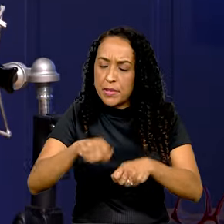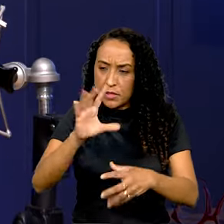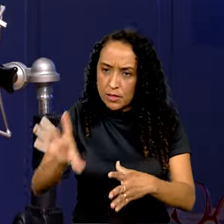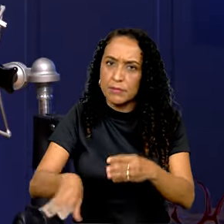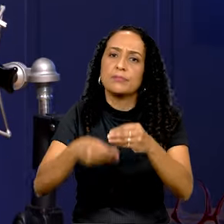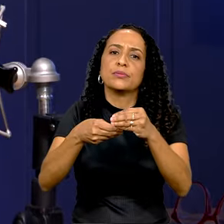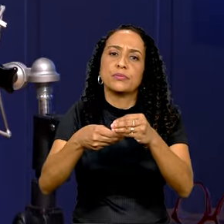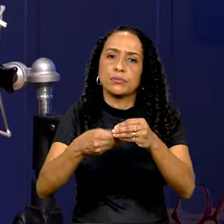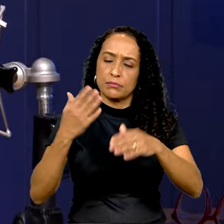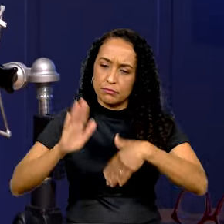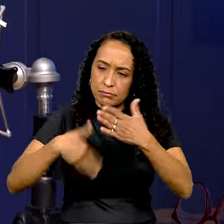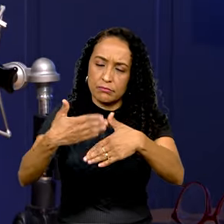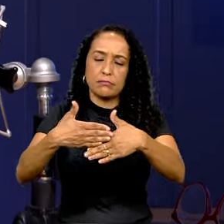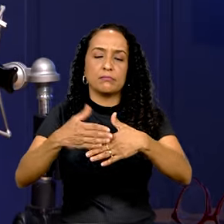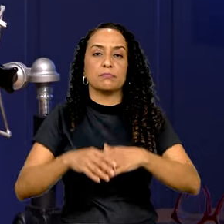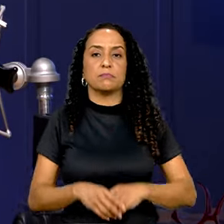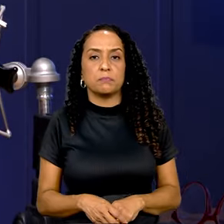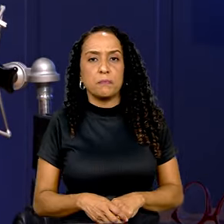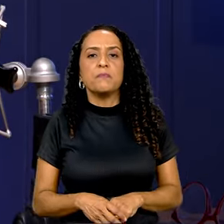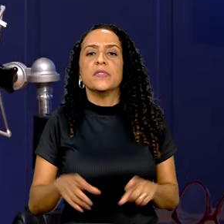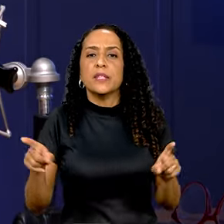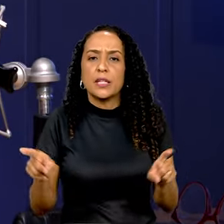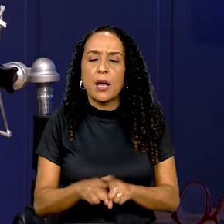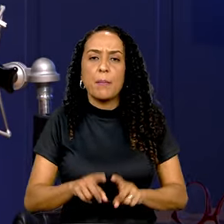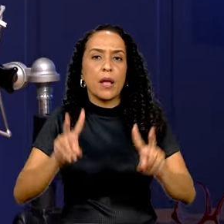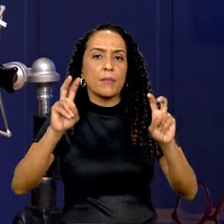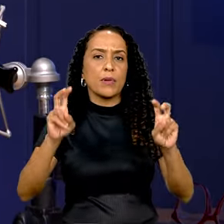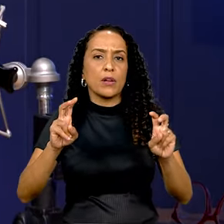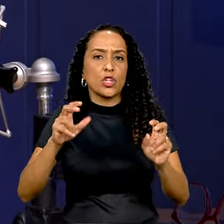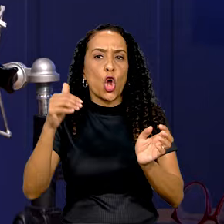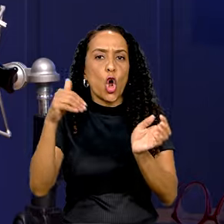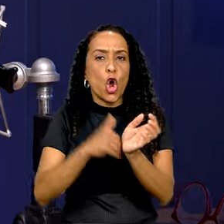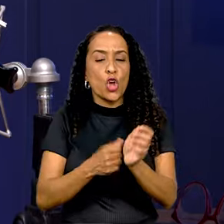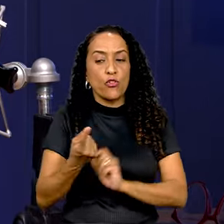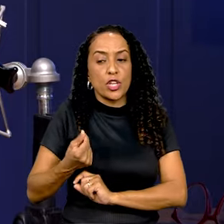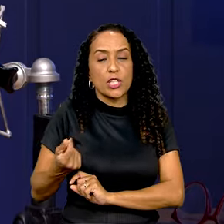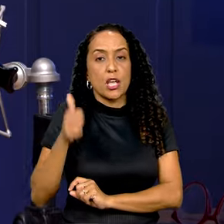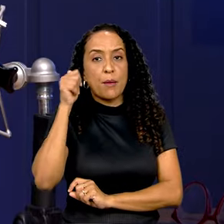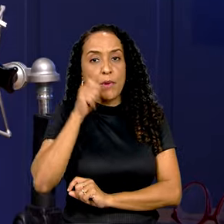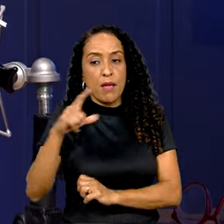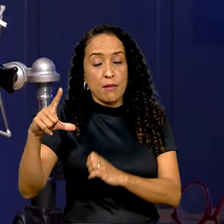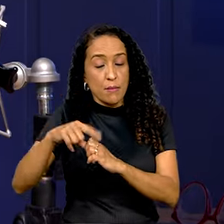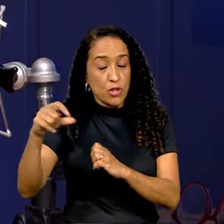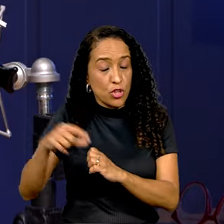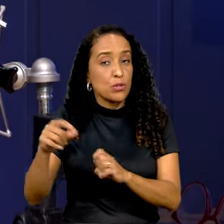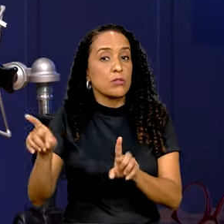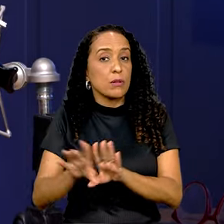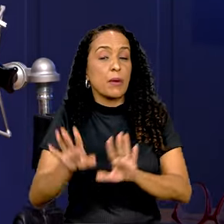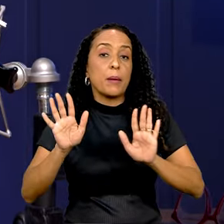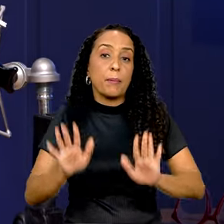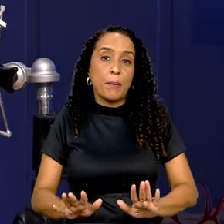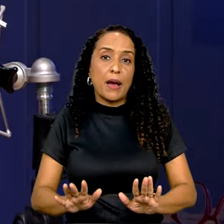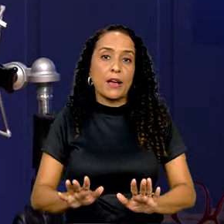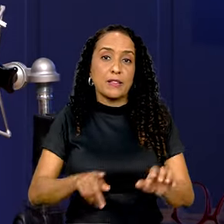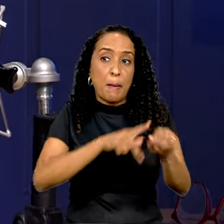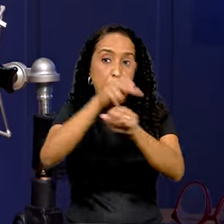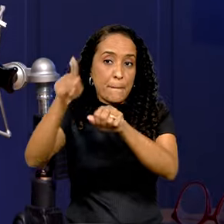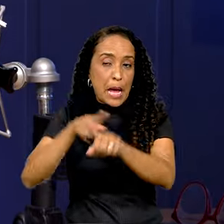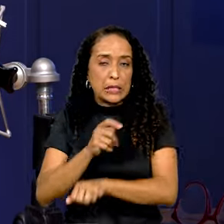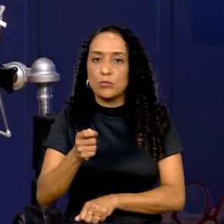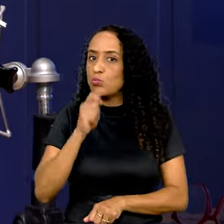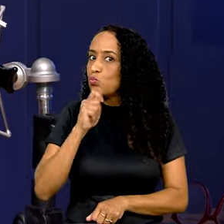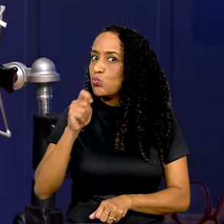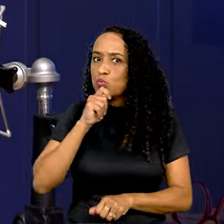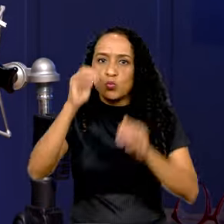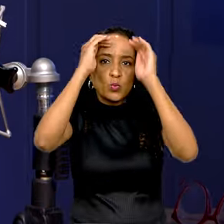tem que implementar tem que progredir eh já falou por exemplo do código financeiro para mulheres empreendedoras mas muitos países